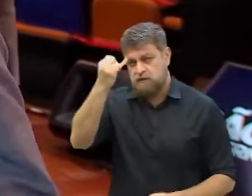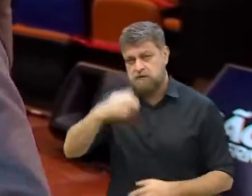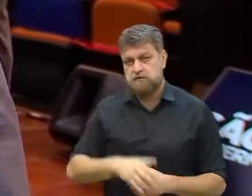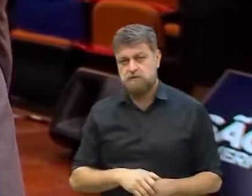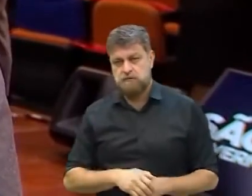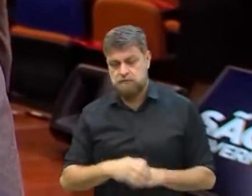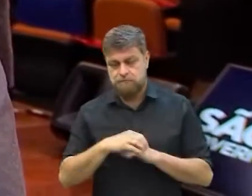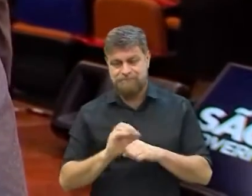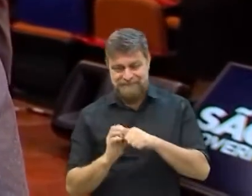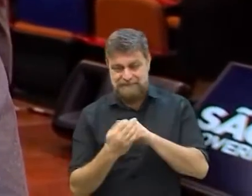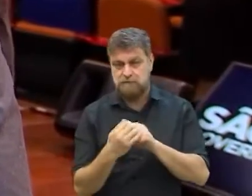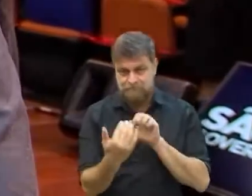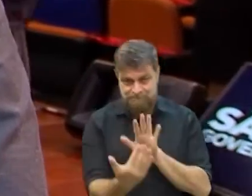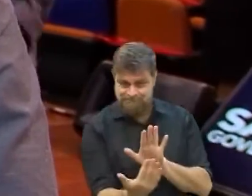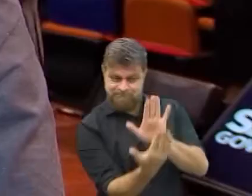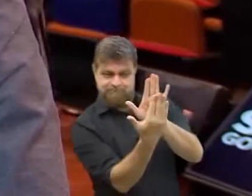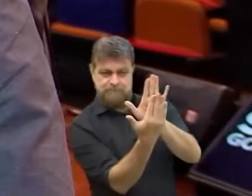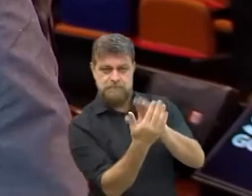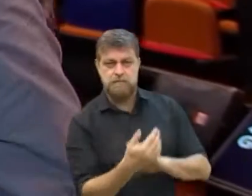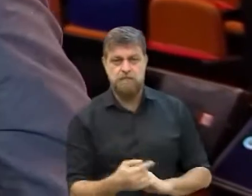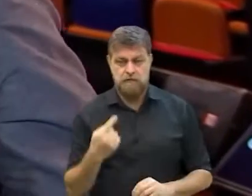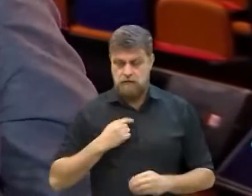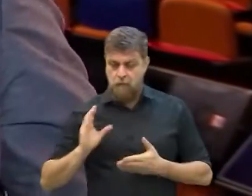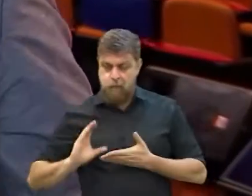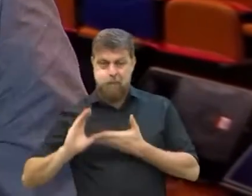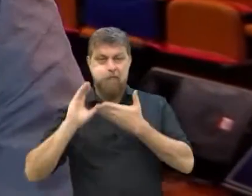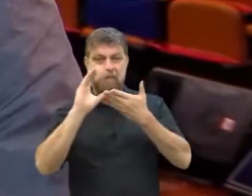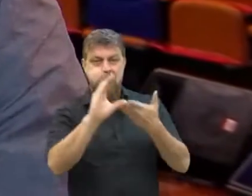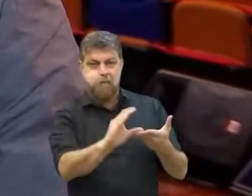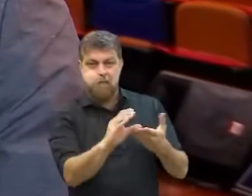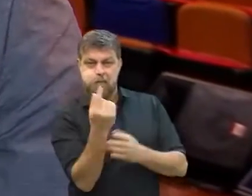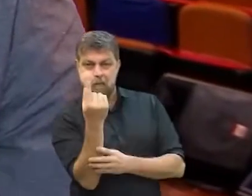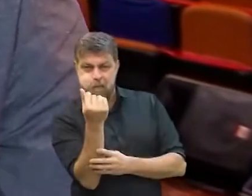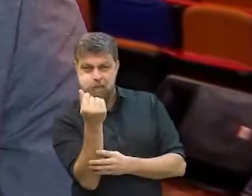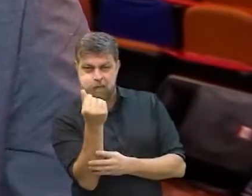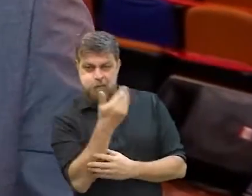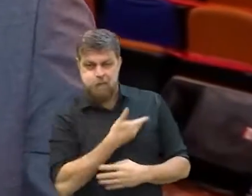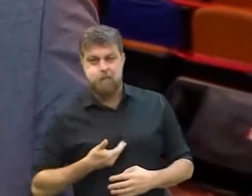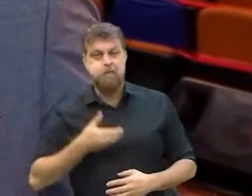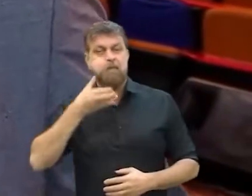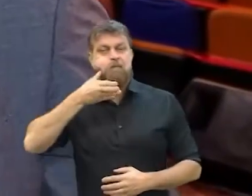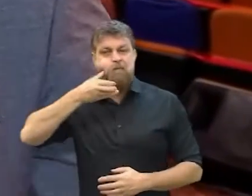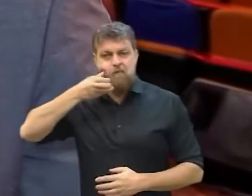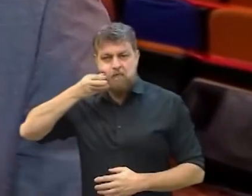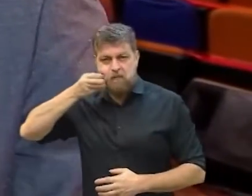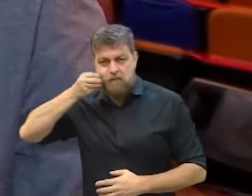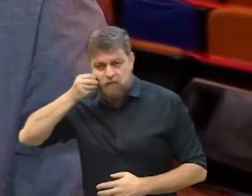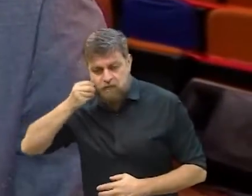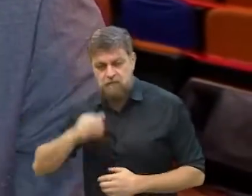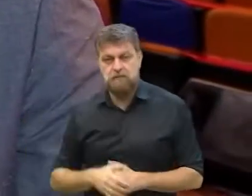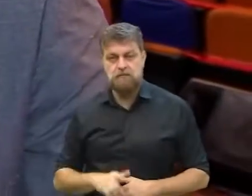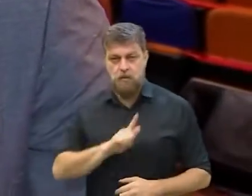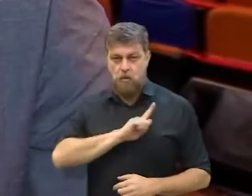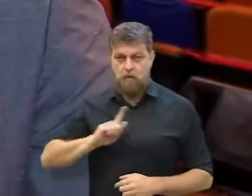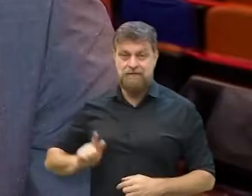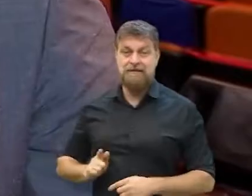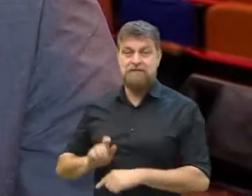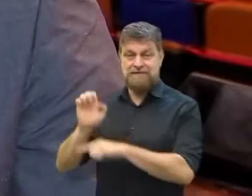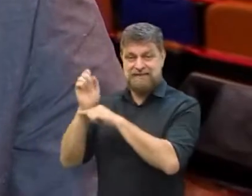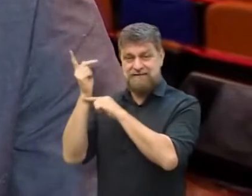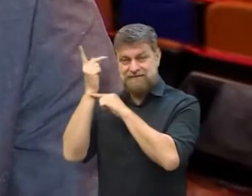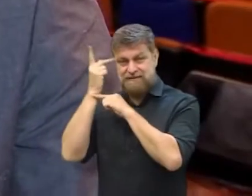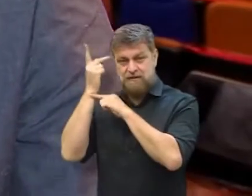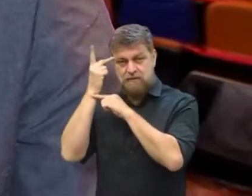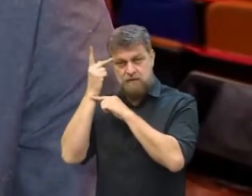importante no enfrentamento da pandemia. E esse aporte financeiro que vem, que